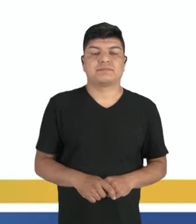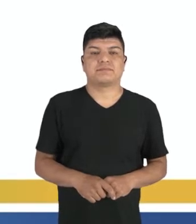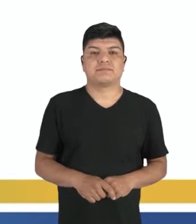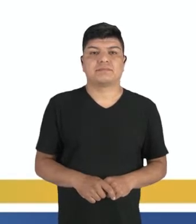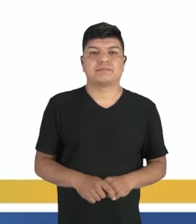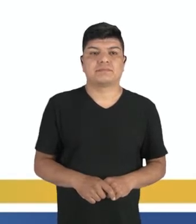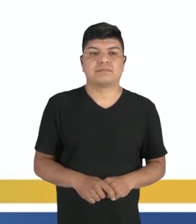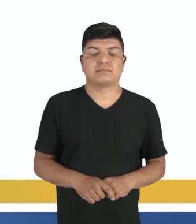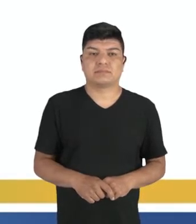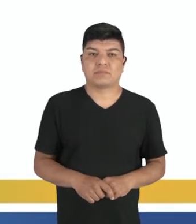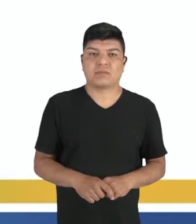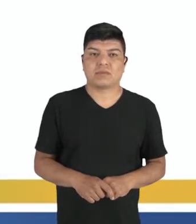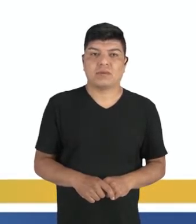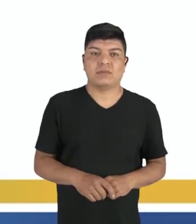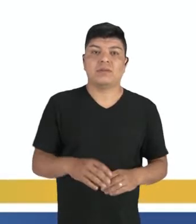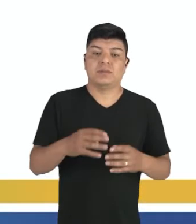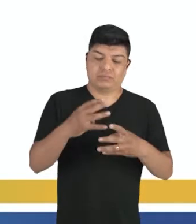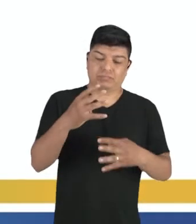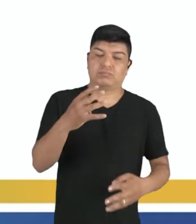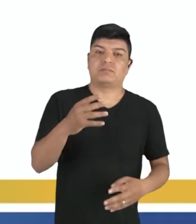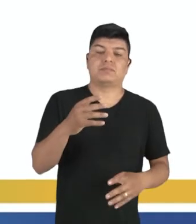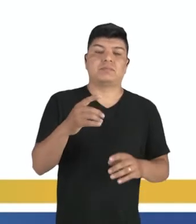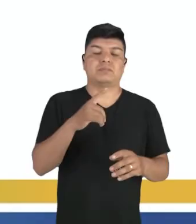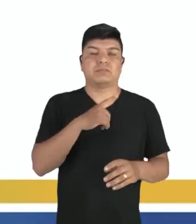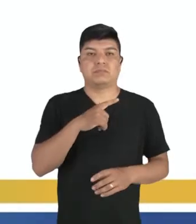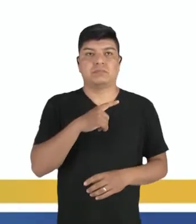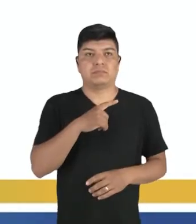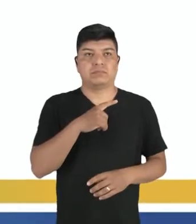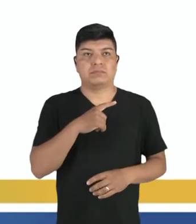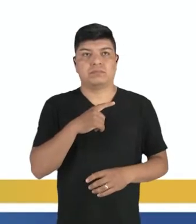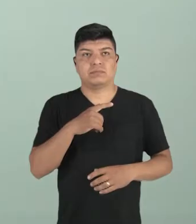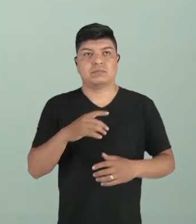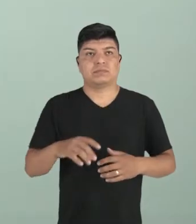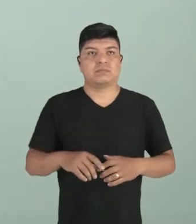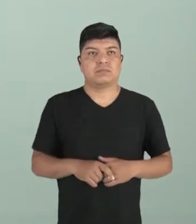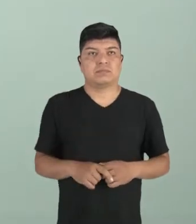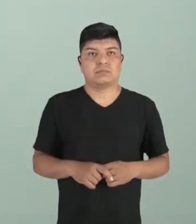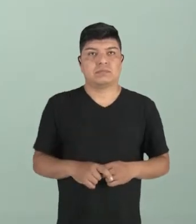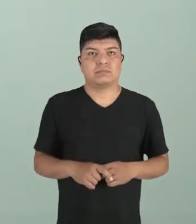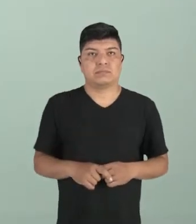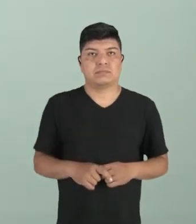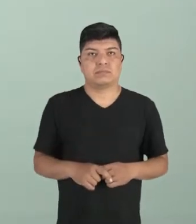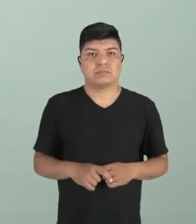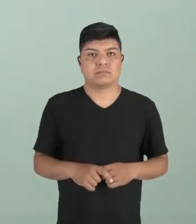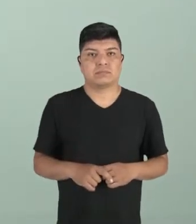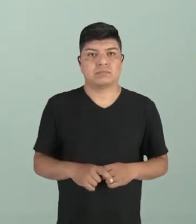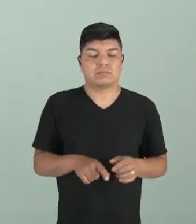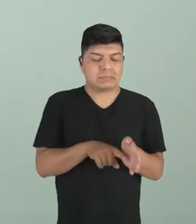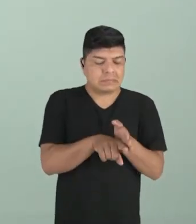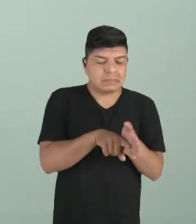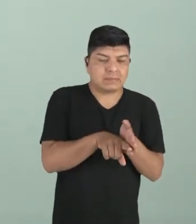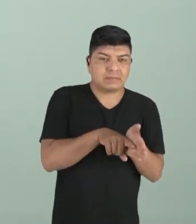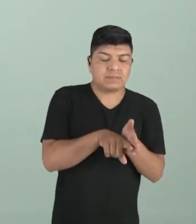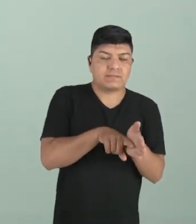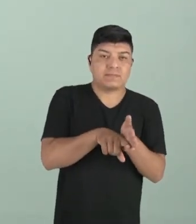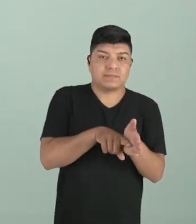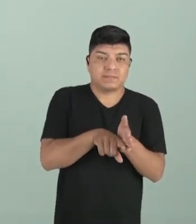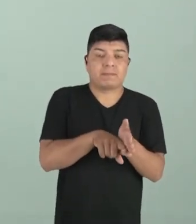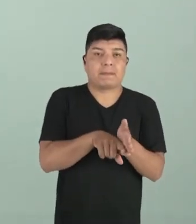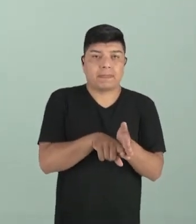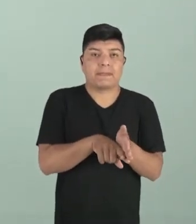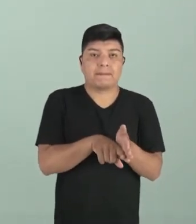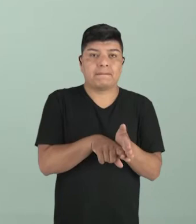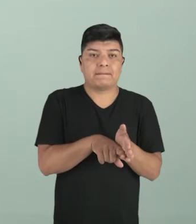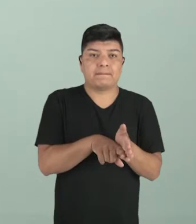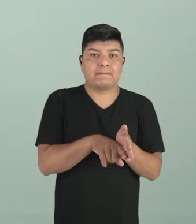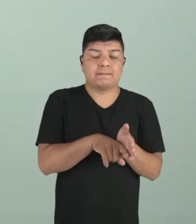Covid-19. Ou seja, isso aí são dados, né, de uma de uma rede de pesquisa, né? São dados de pesquisas aí